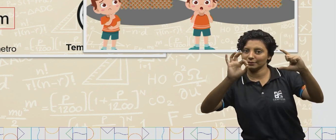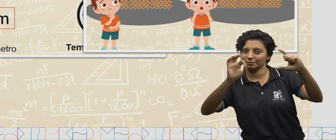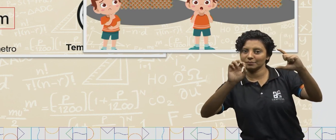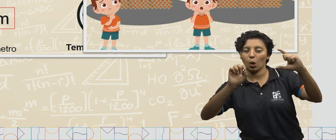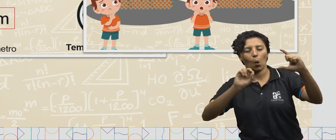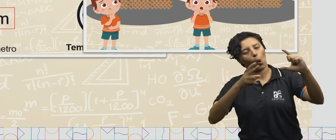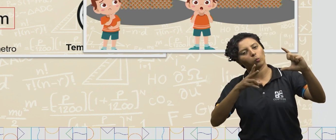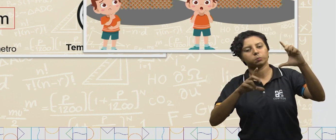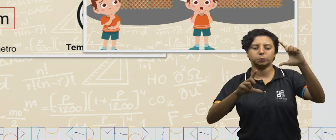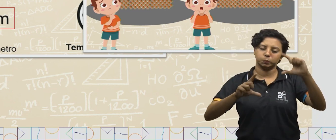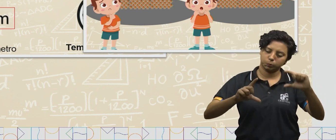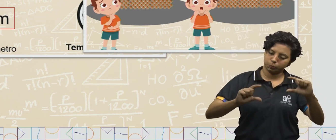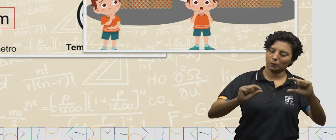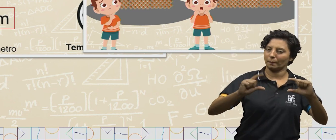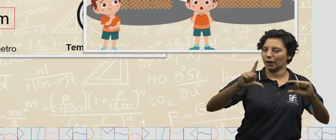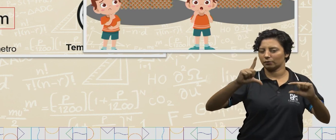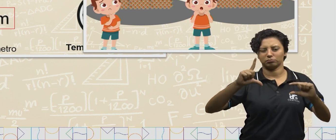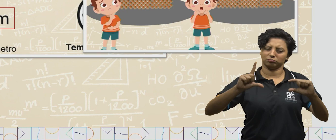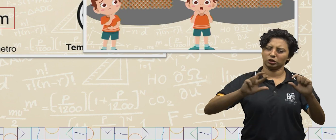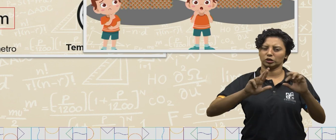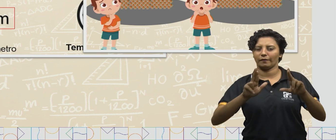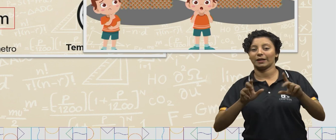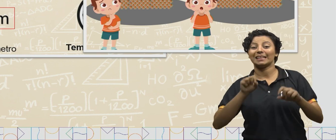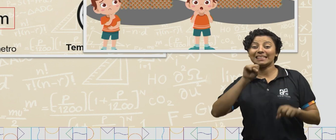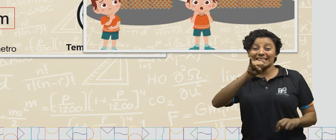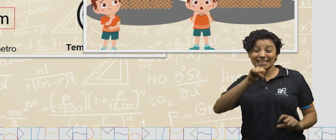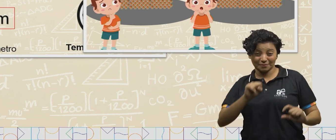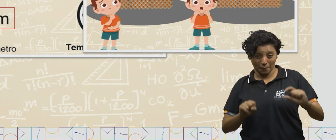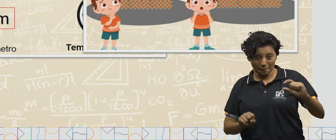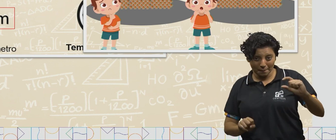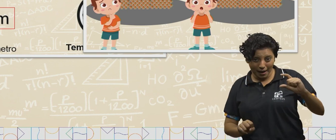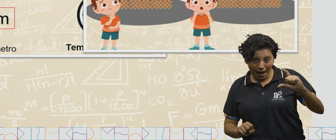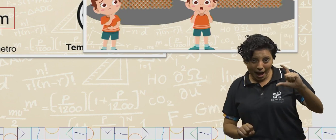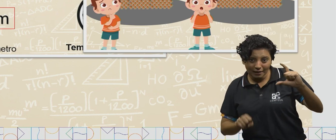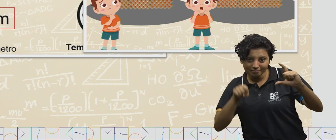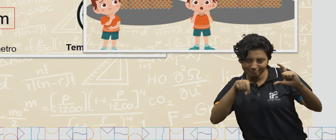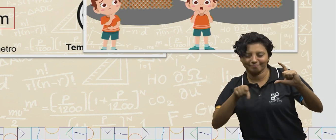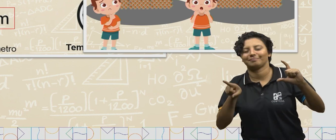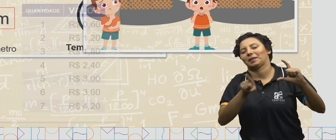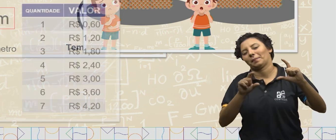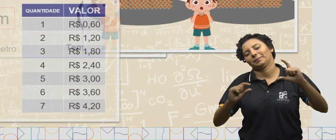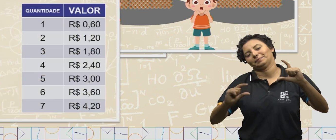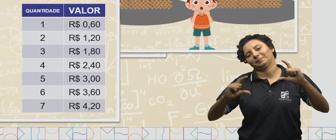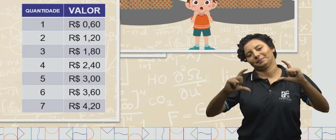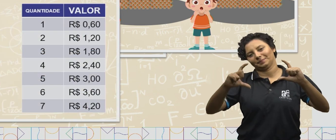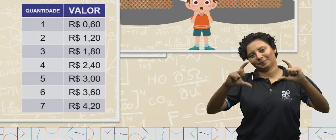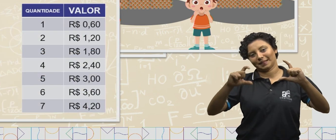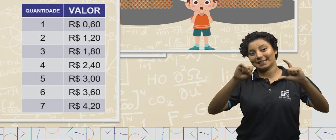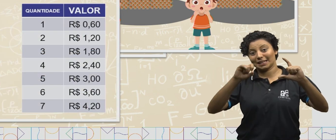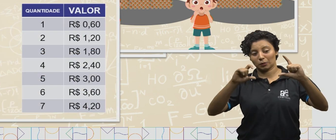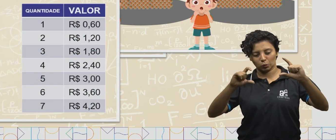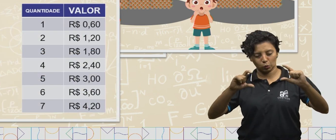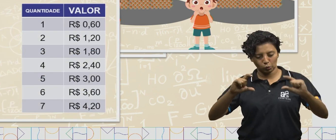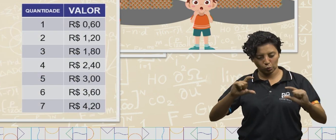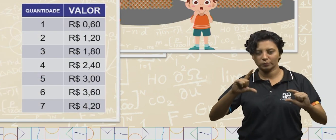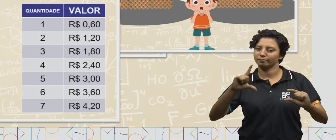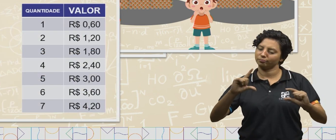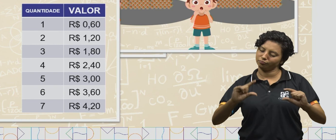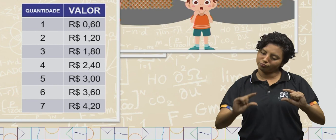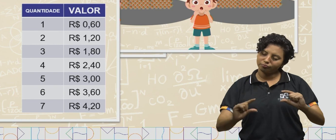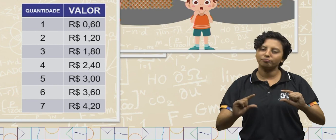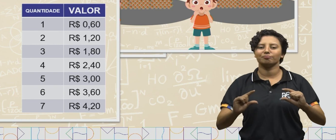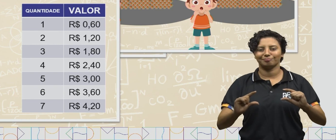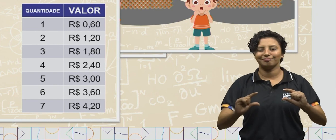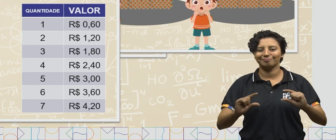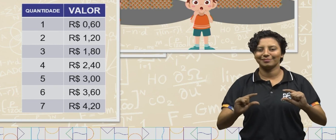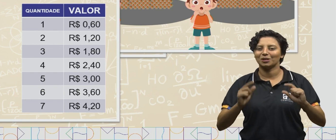nas outras, de forma que se uma aumenta, a outra também. Se uma diminui, a